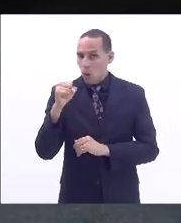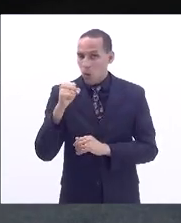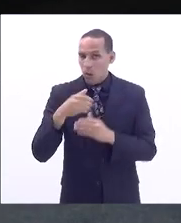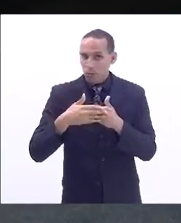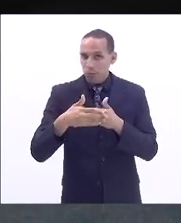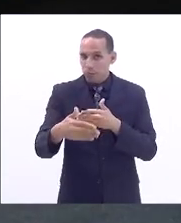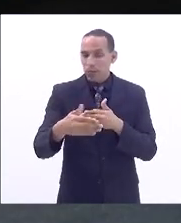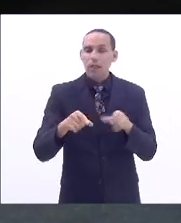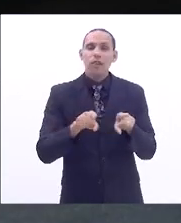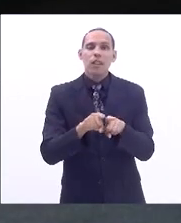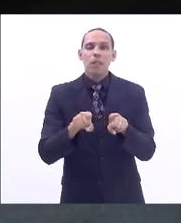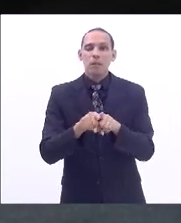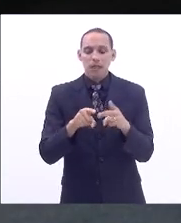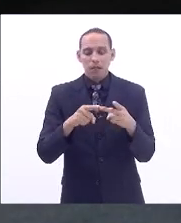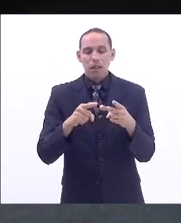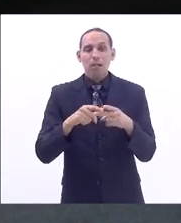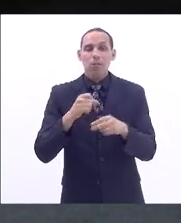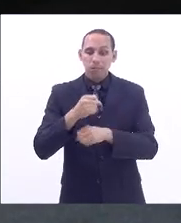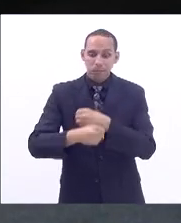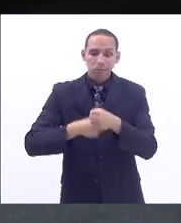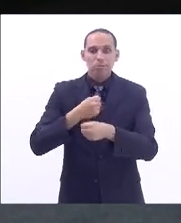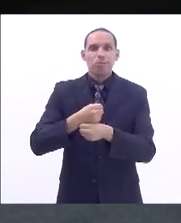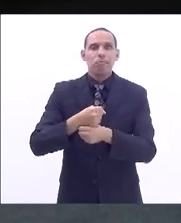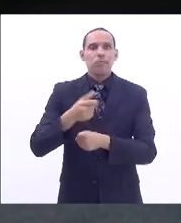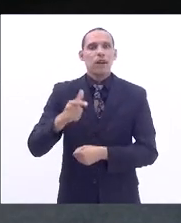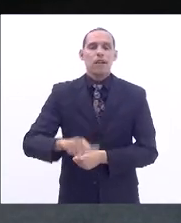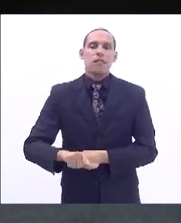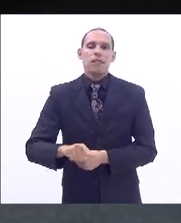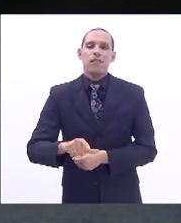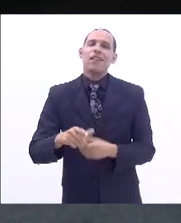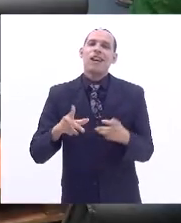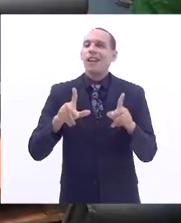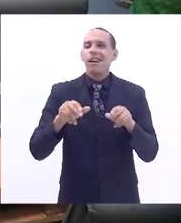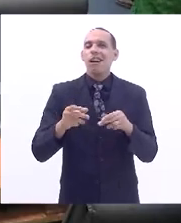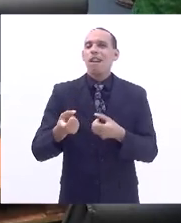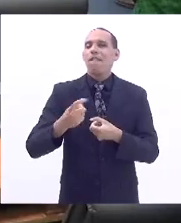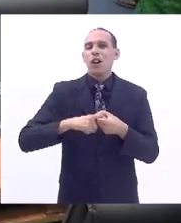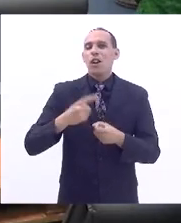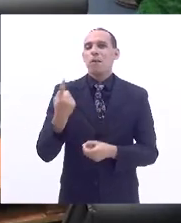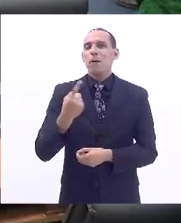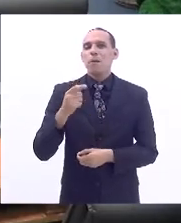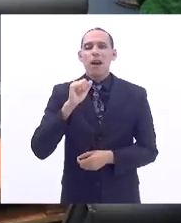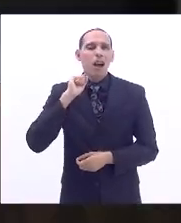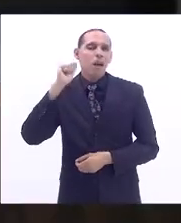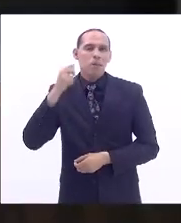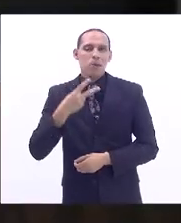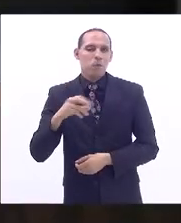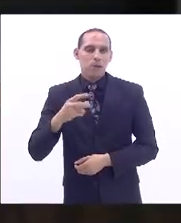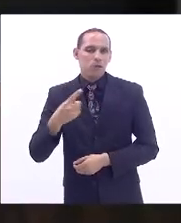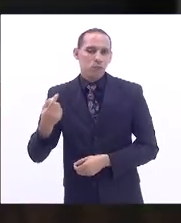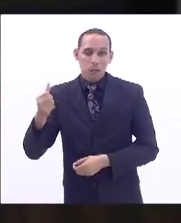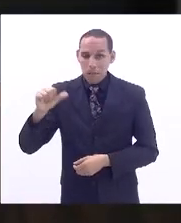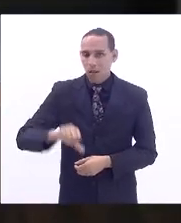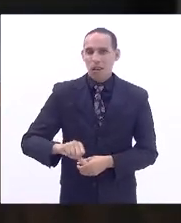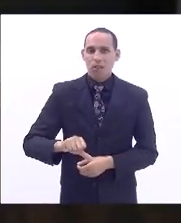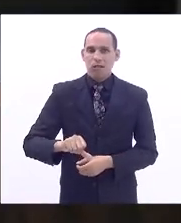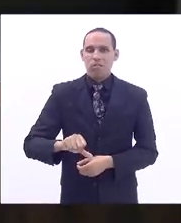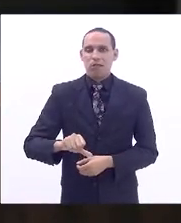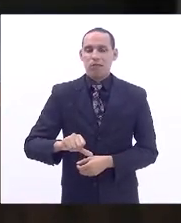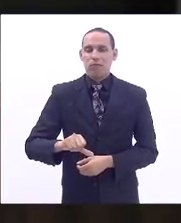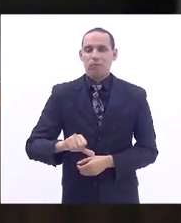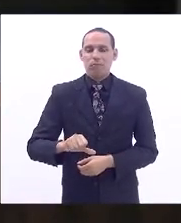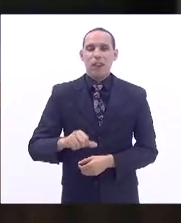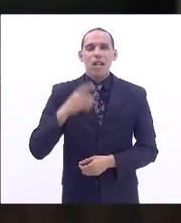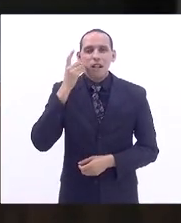e os o ele entendeu tem que ter uma retroagindo Abreu de Abreu de 21 aí só pior ainda não é